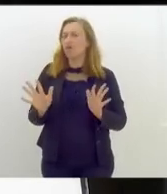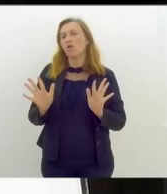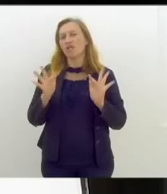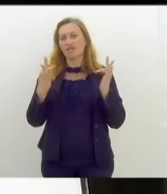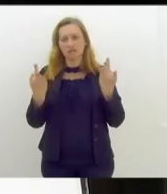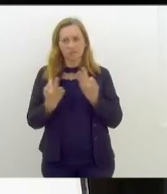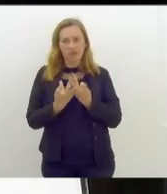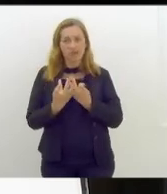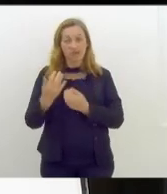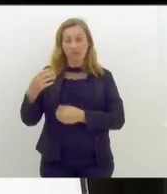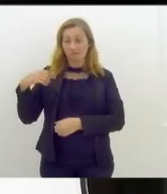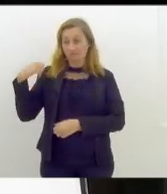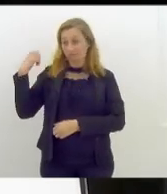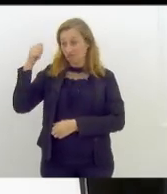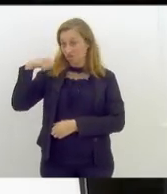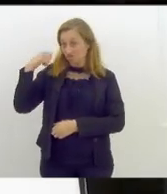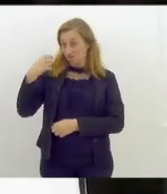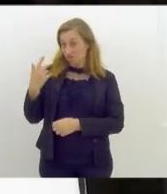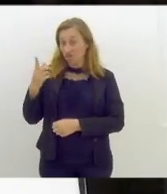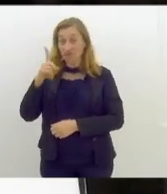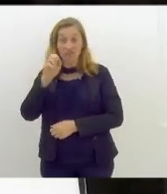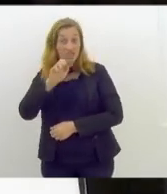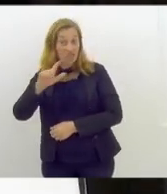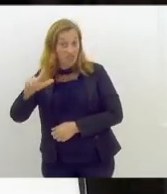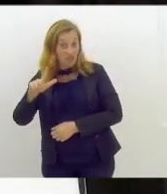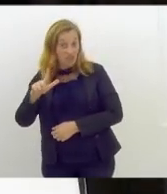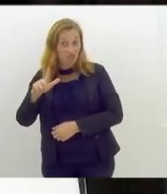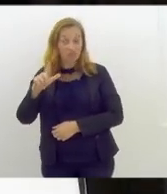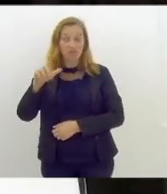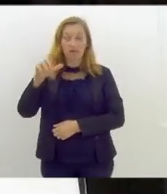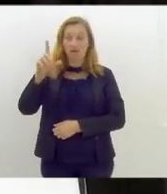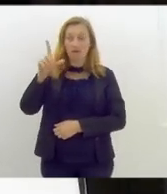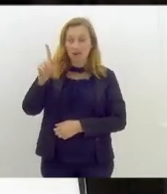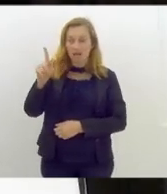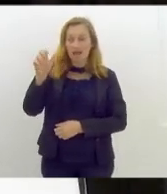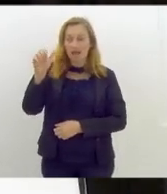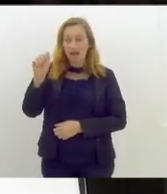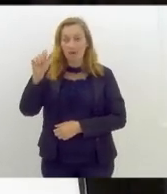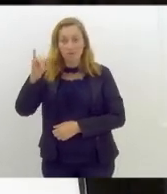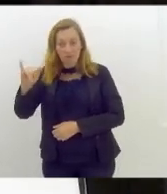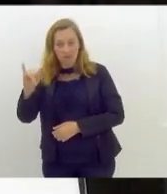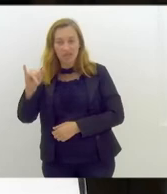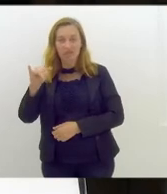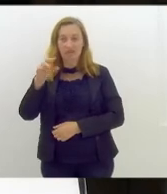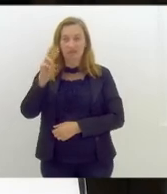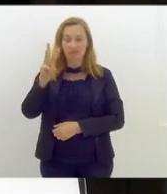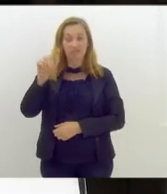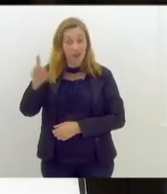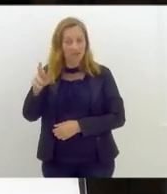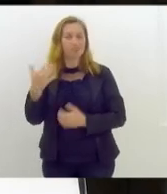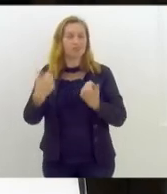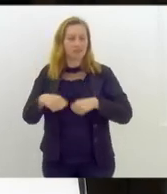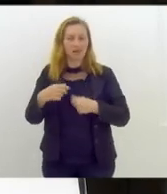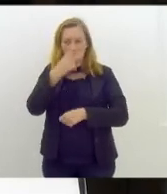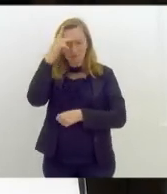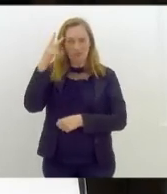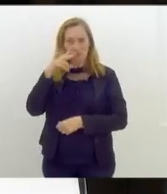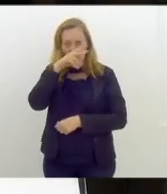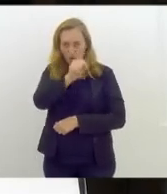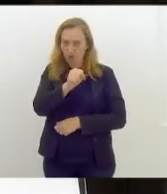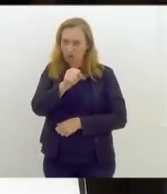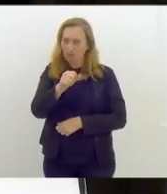artistas, Daniel, Gabi, Wagner, era necessário alguém de pulso muito forte, como a